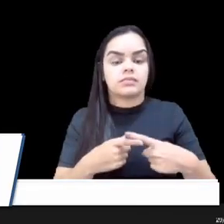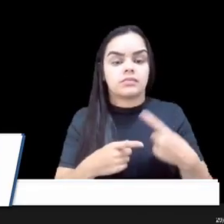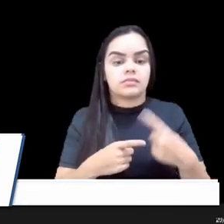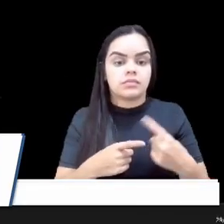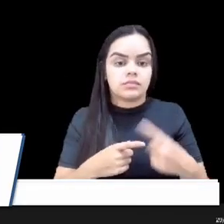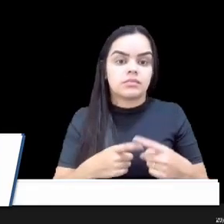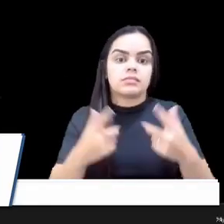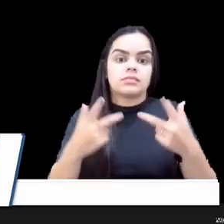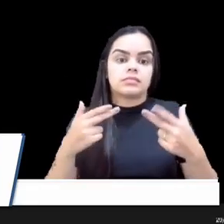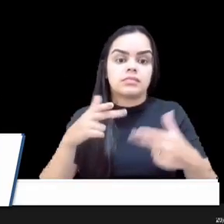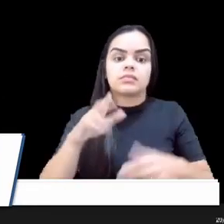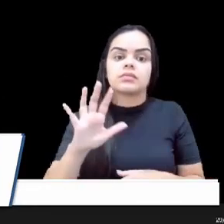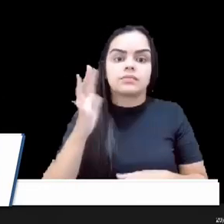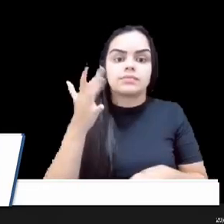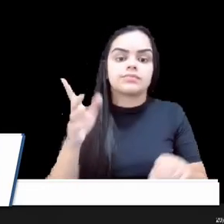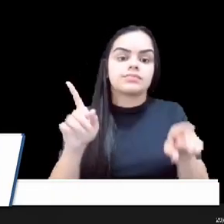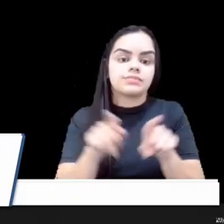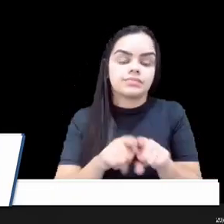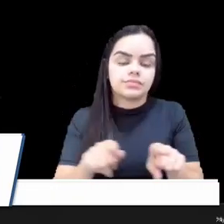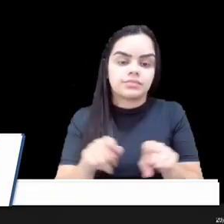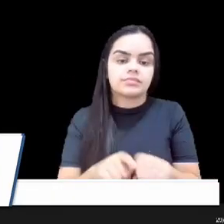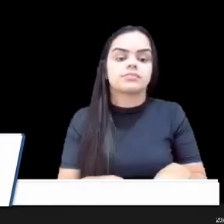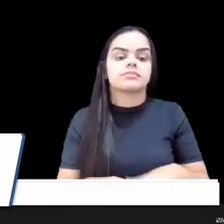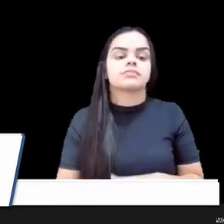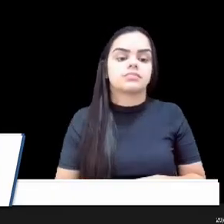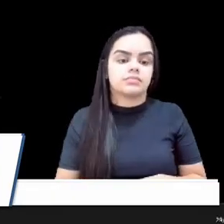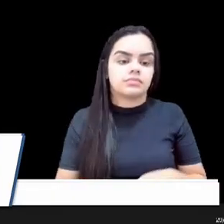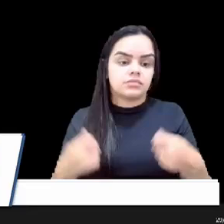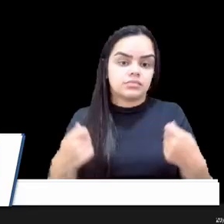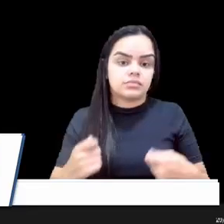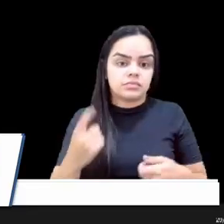sempre acontece, mas não nessa proporção. Sim. Aí a gente tem que bater palma ao PT.